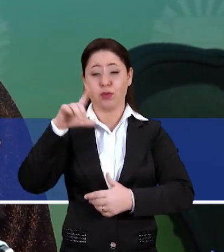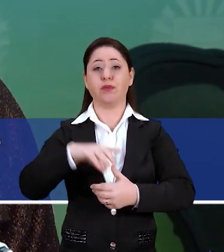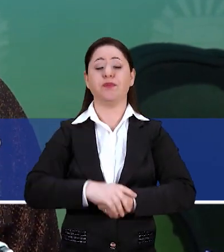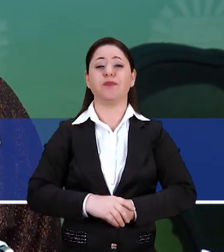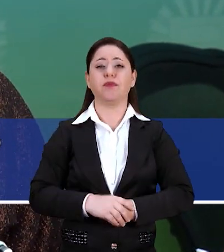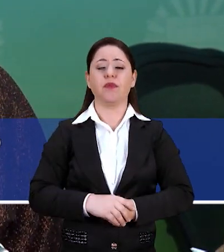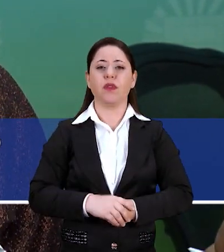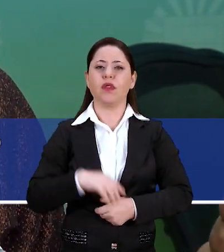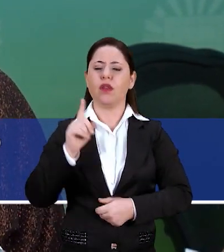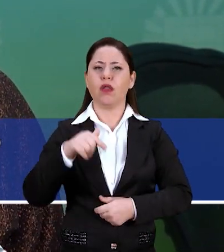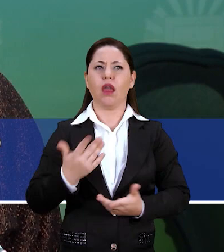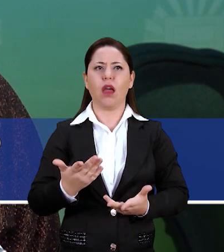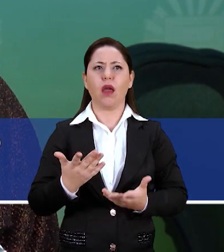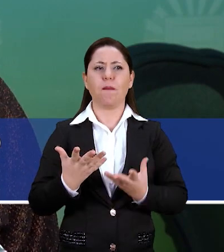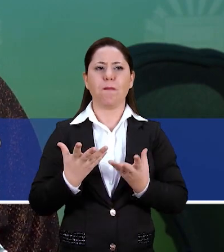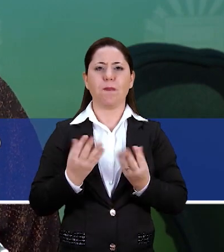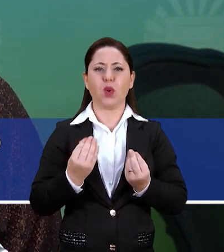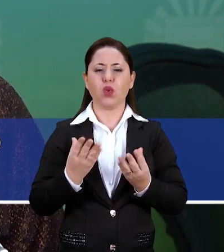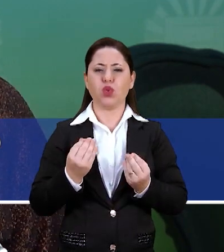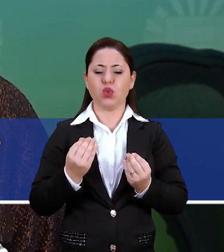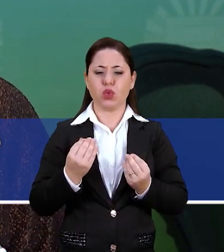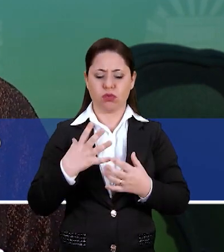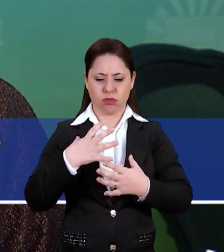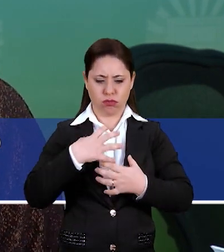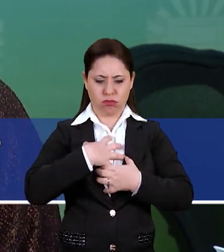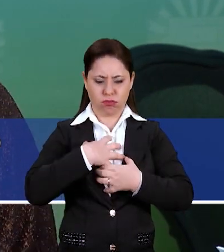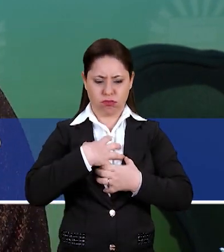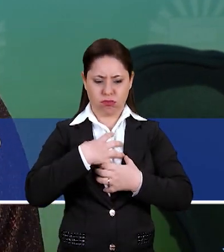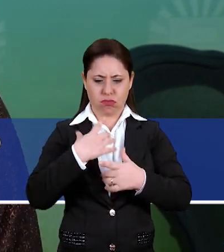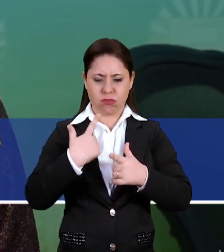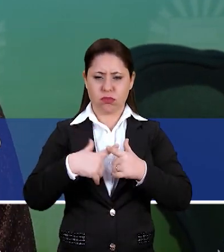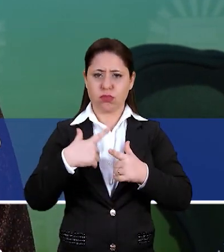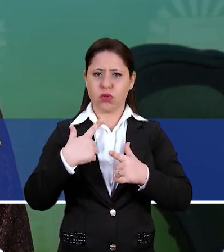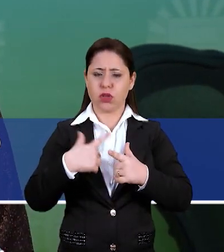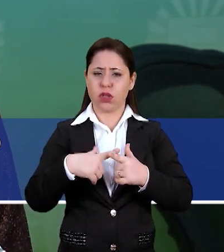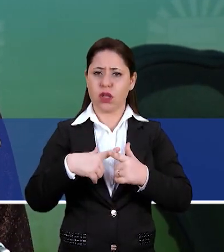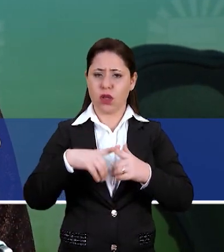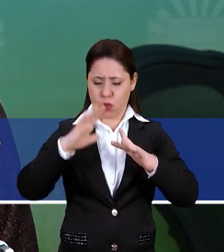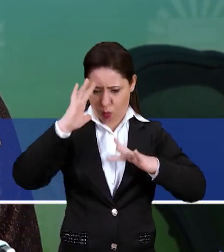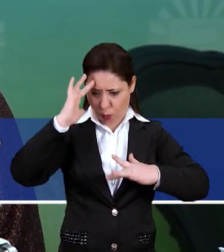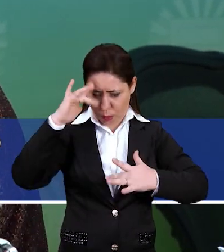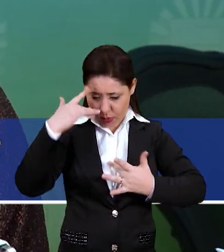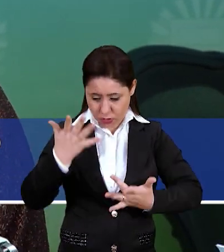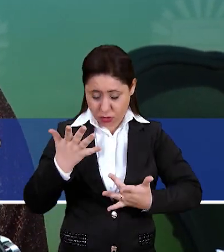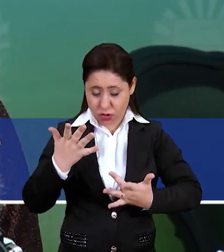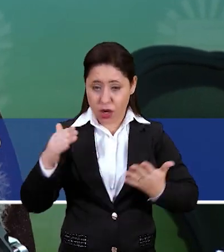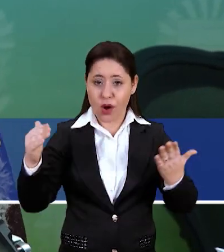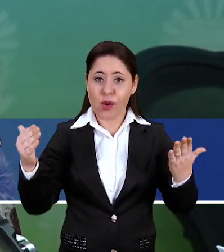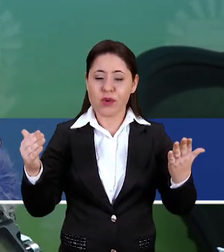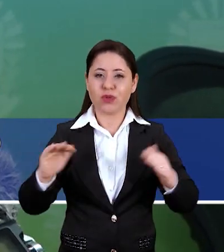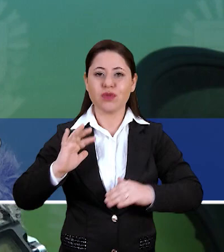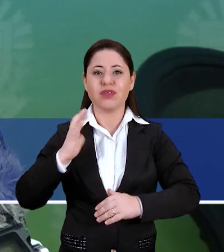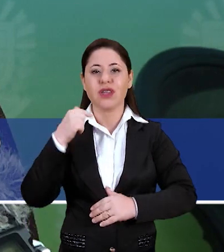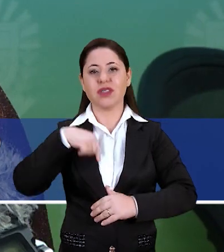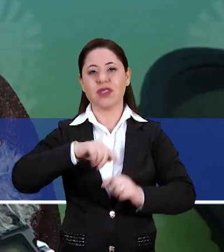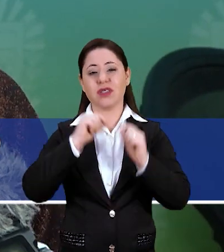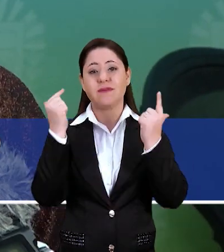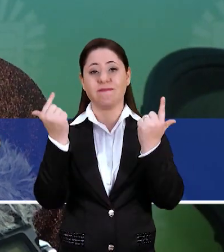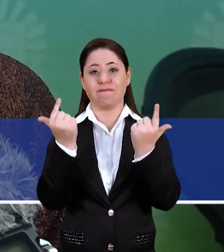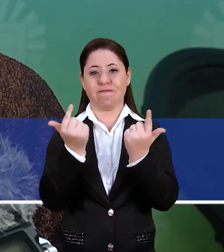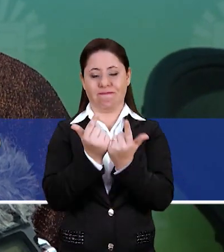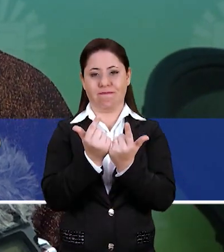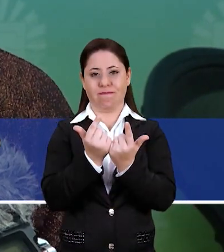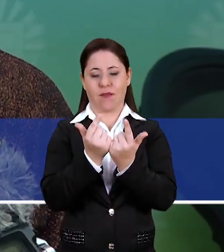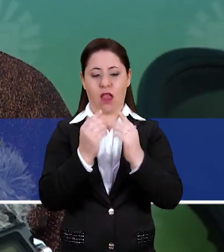Grosso do Sul. E assim, é bastante simbólico também, porque a homenagem acontece nesta Casa de